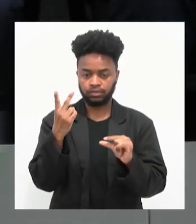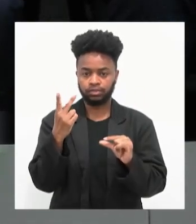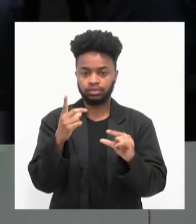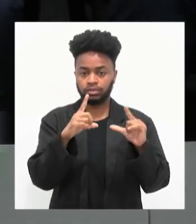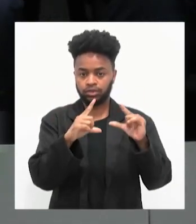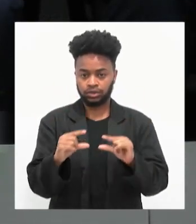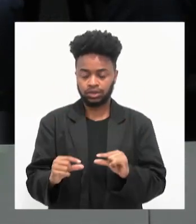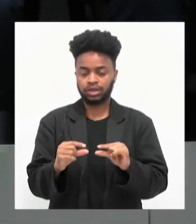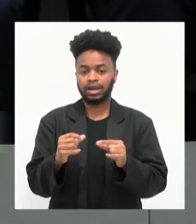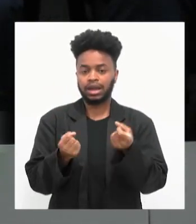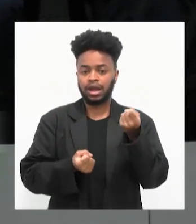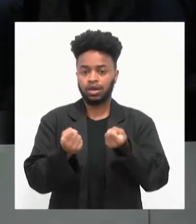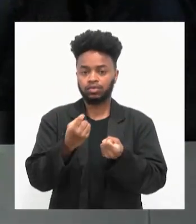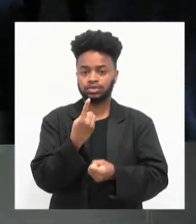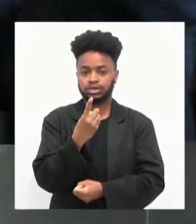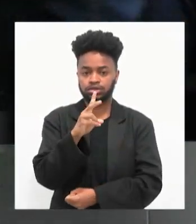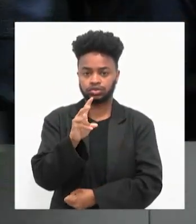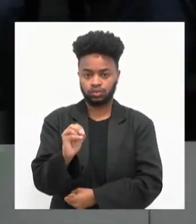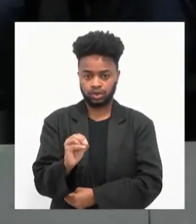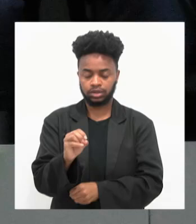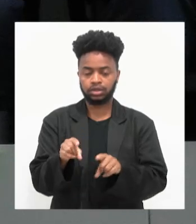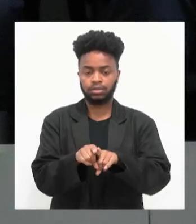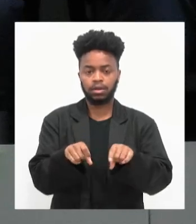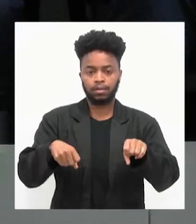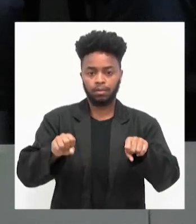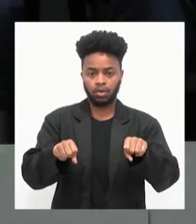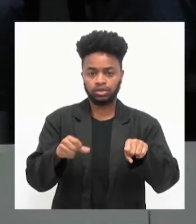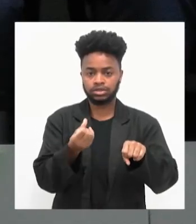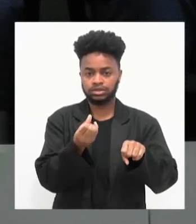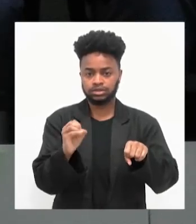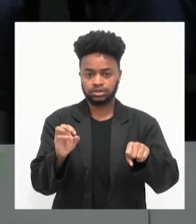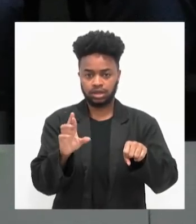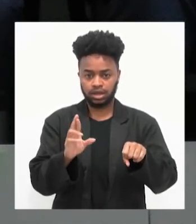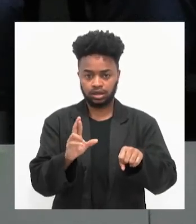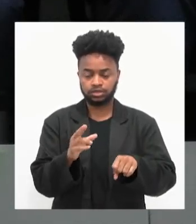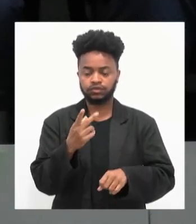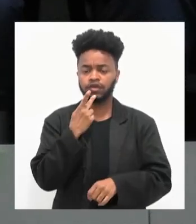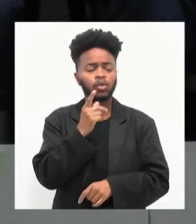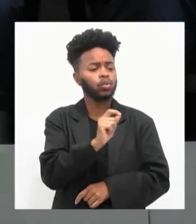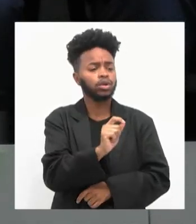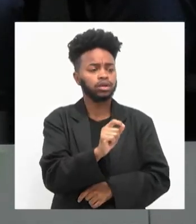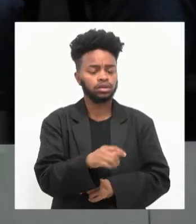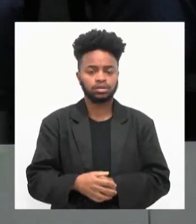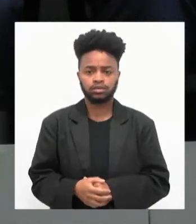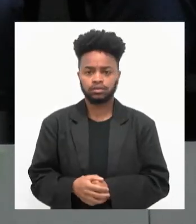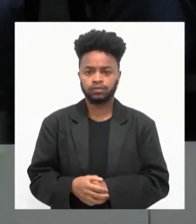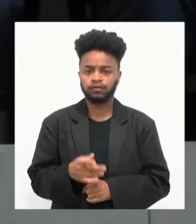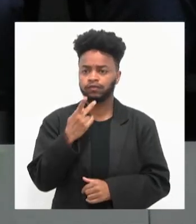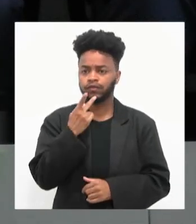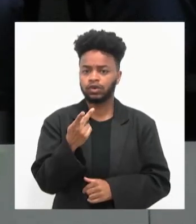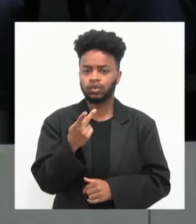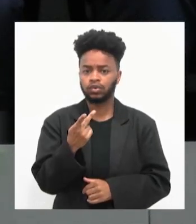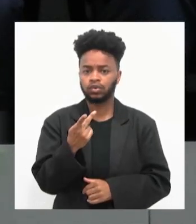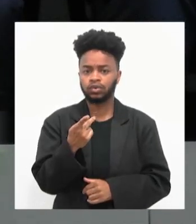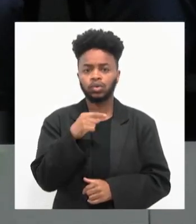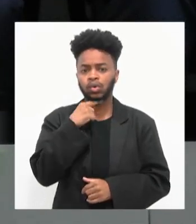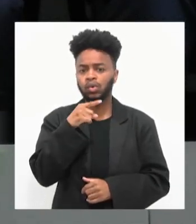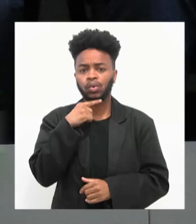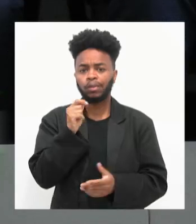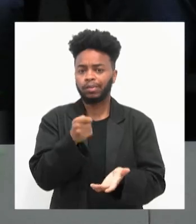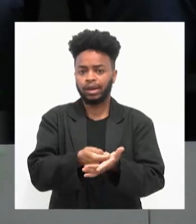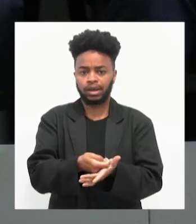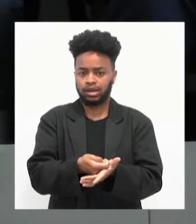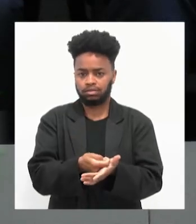veículo para R$150 e a moto para R$60. Qual justificativo? Que não estava aguentando bancar